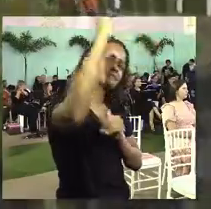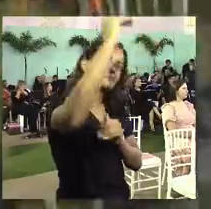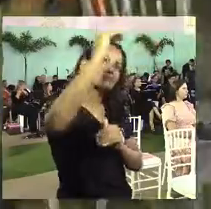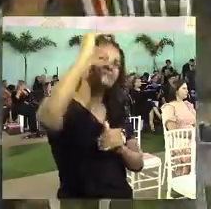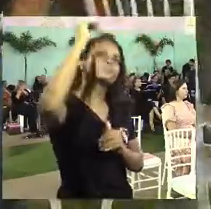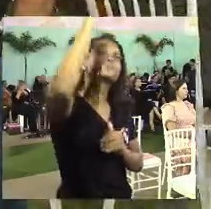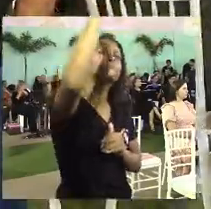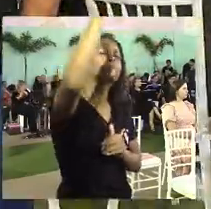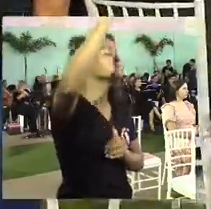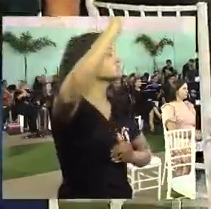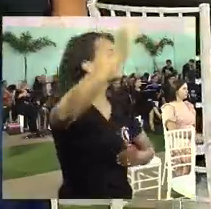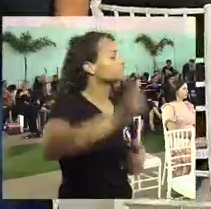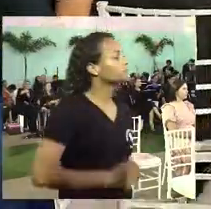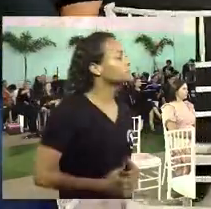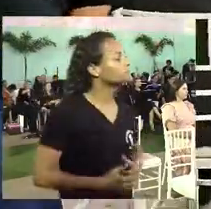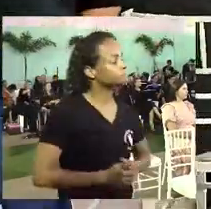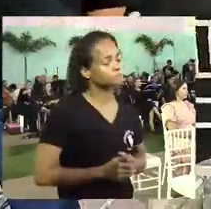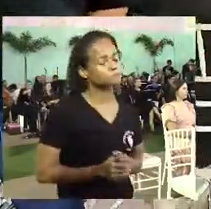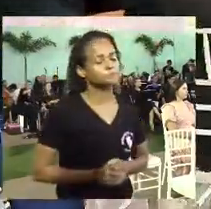Abraão